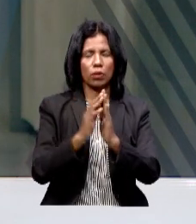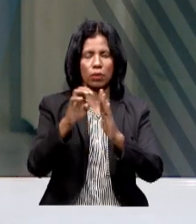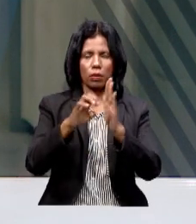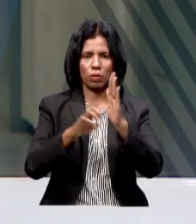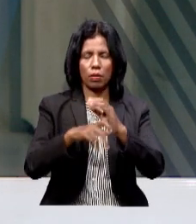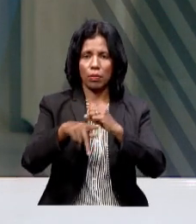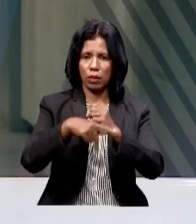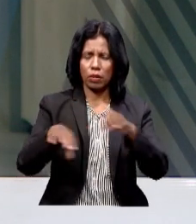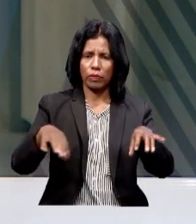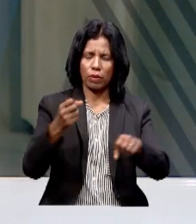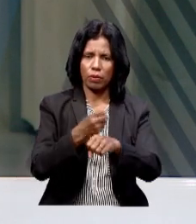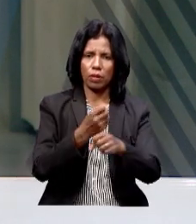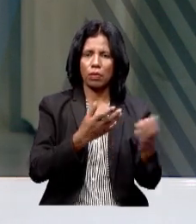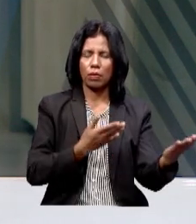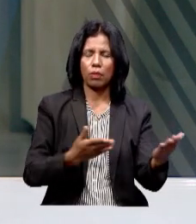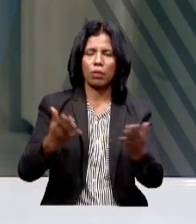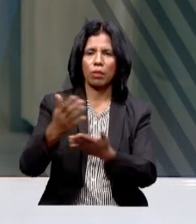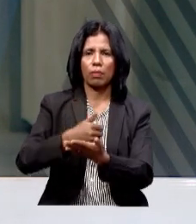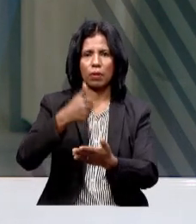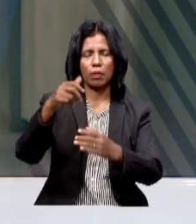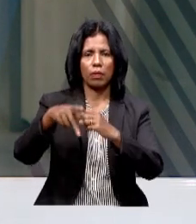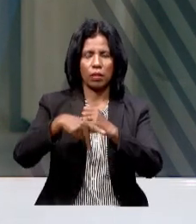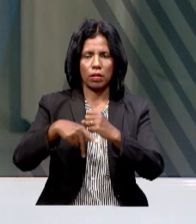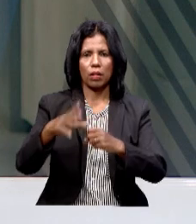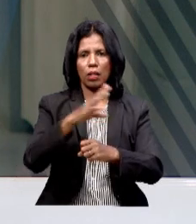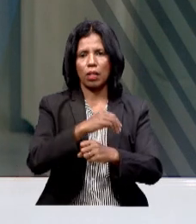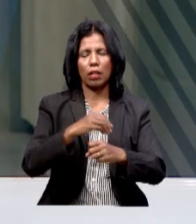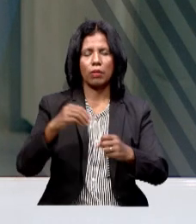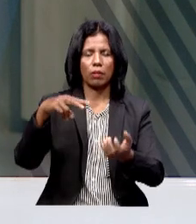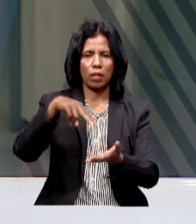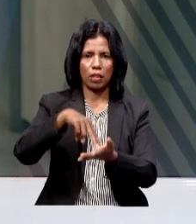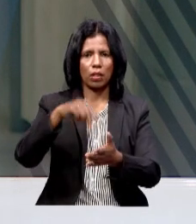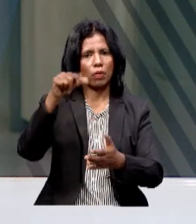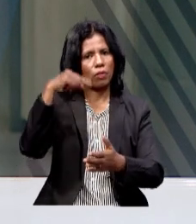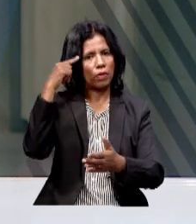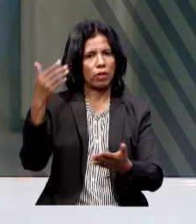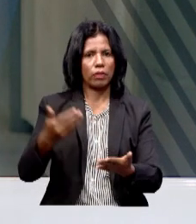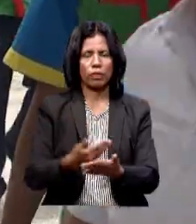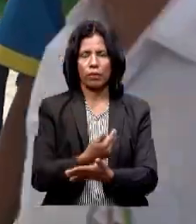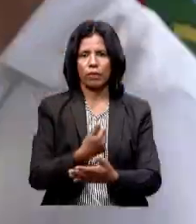Serviço Macas, Rui Lori, Vitória, Ba Partido Ato Forma, Governo, OFON.